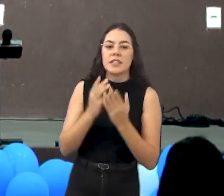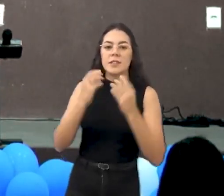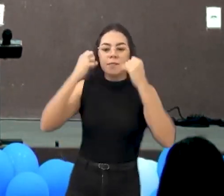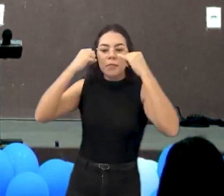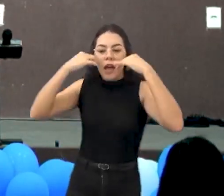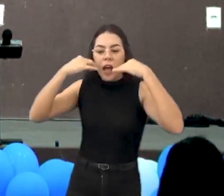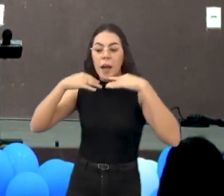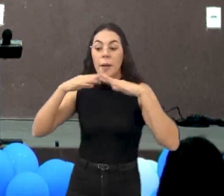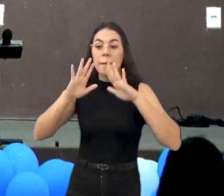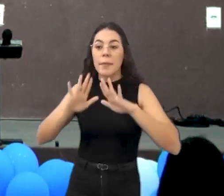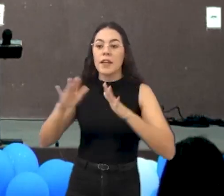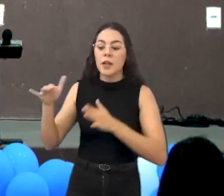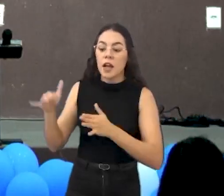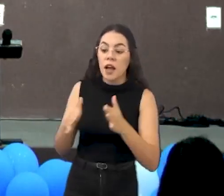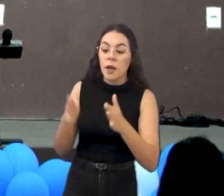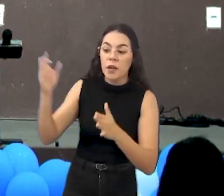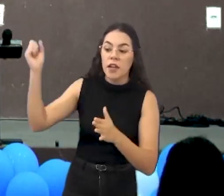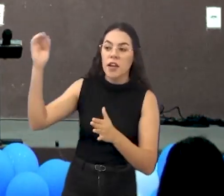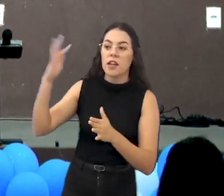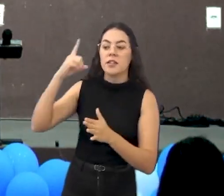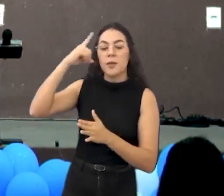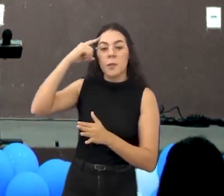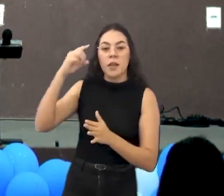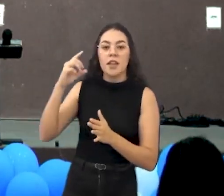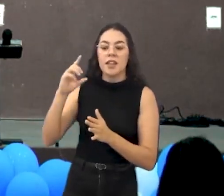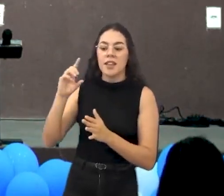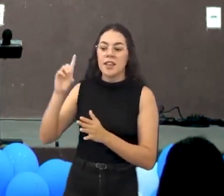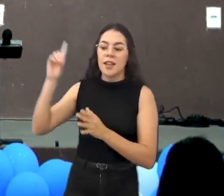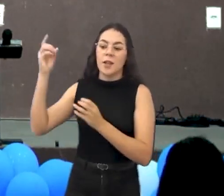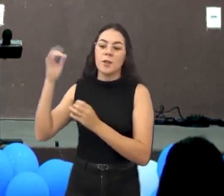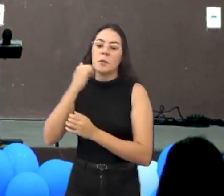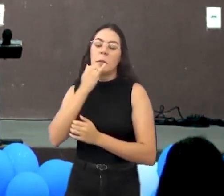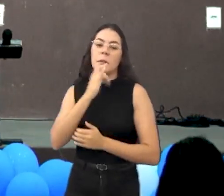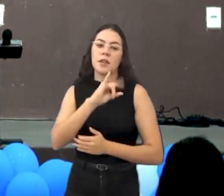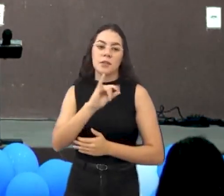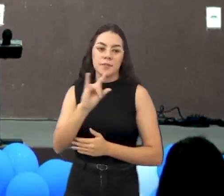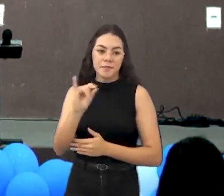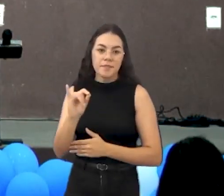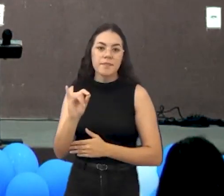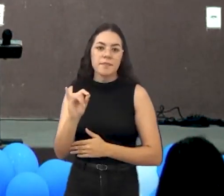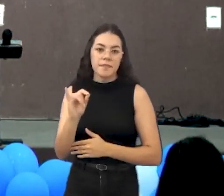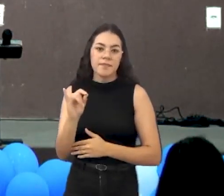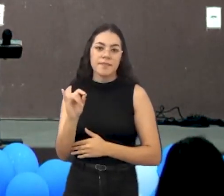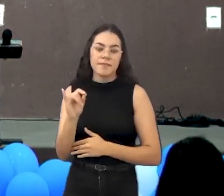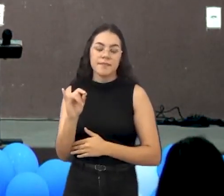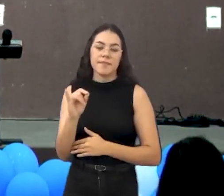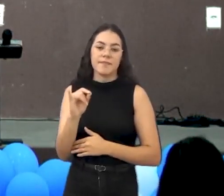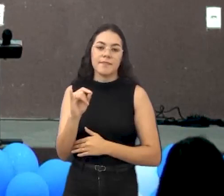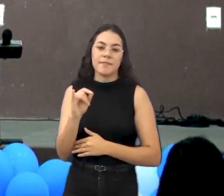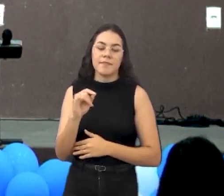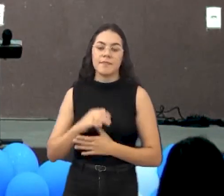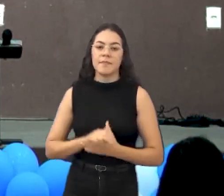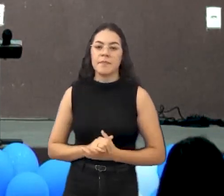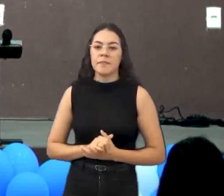da graça, pois em Deus existe perdão para os que lamentam por suas faltas diante de Deus.